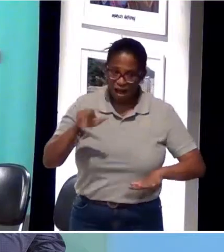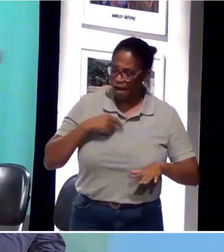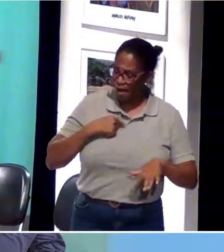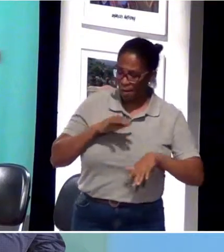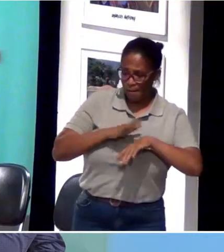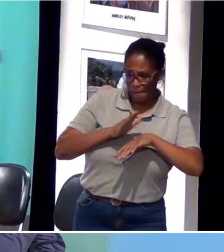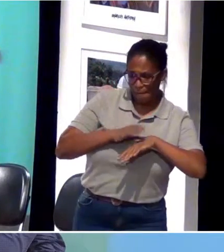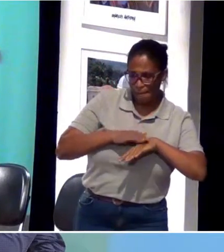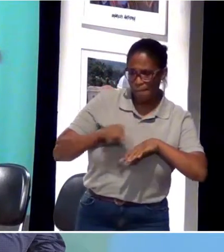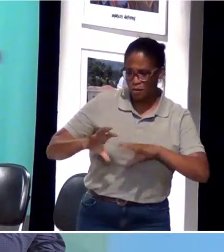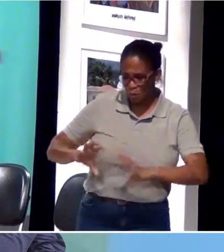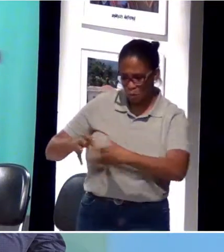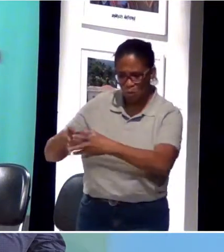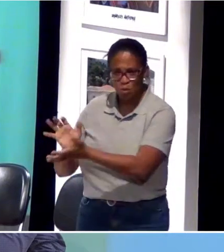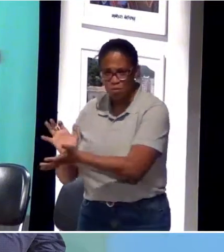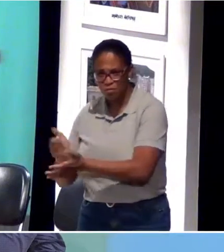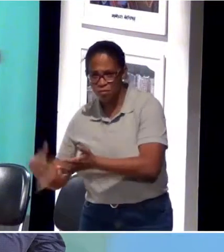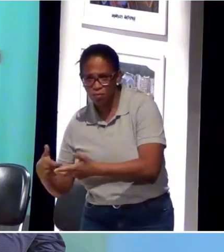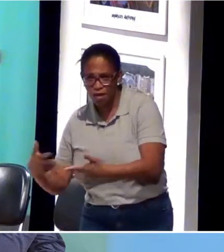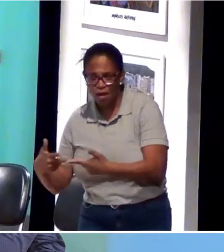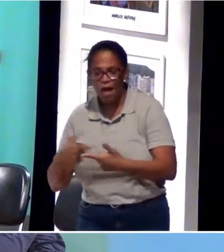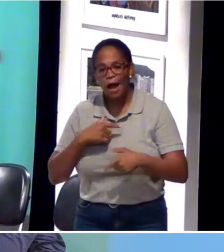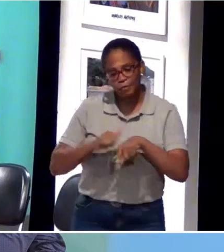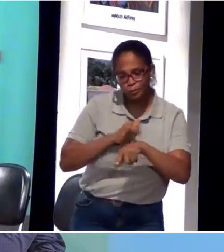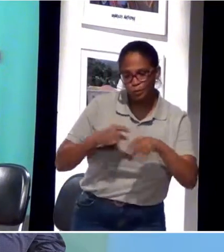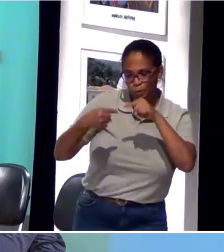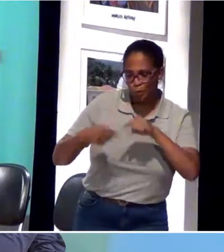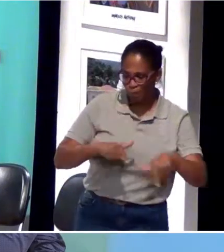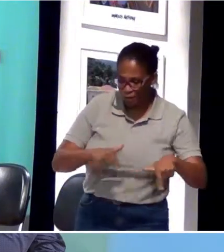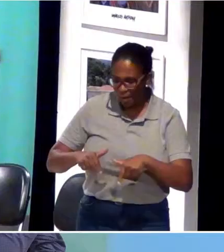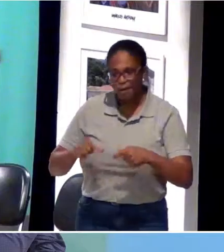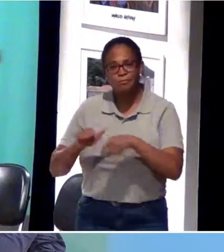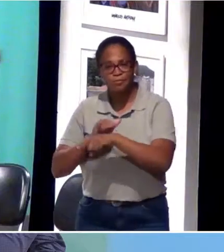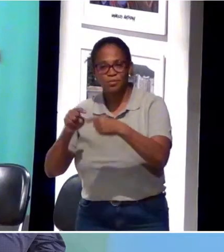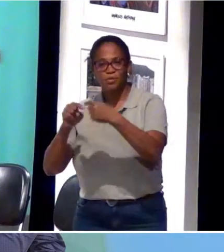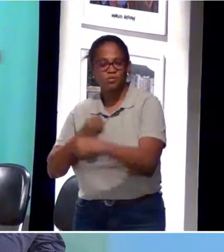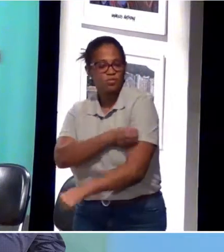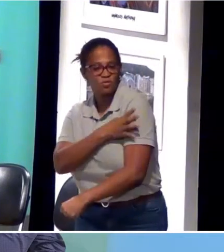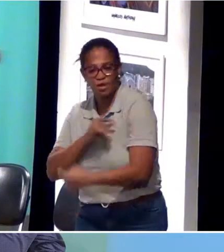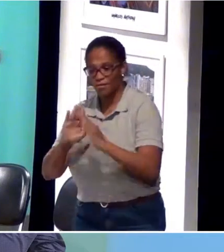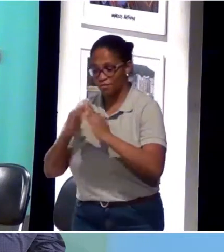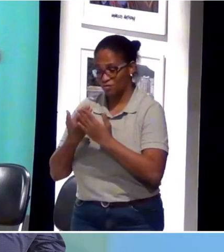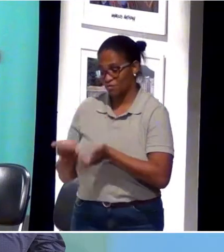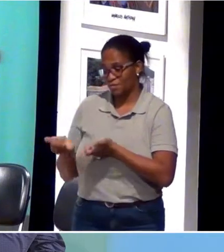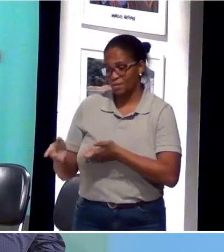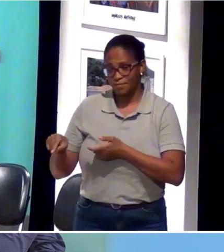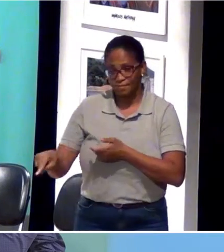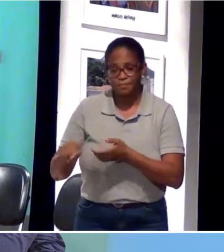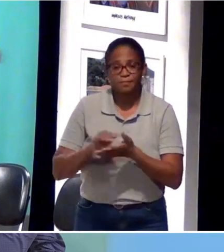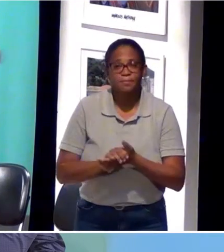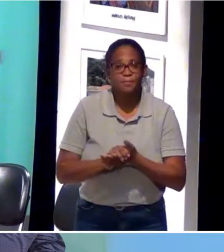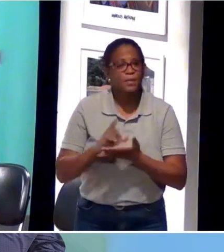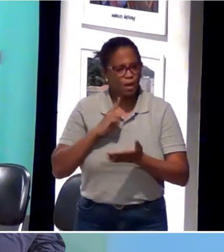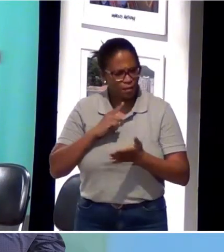determinada forma de trabalho numa determinada escola. Tem algumas pesquisas que vão mostrar o ambiente da escola dentro